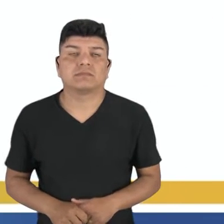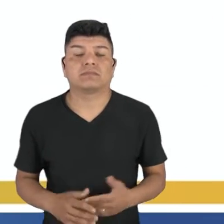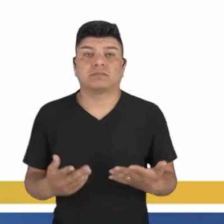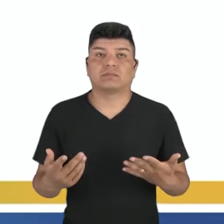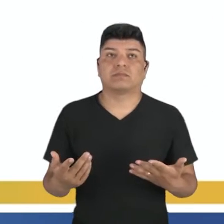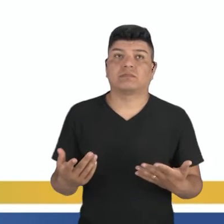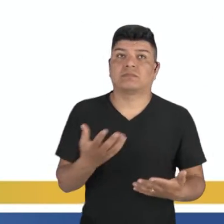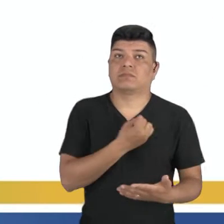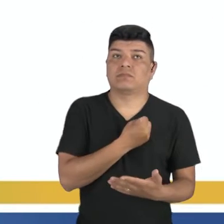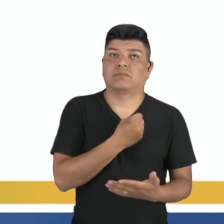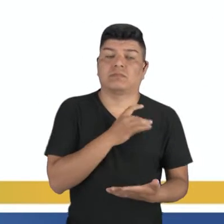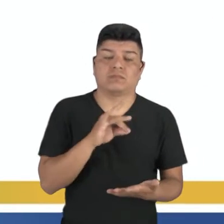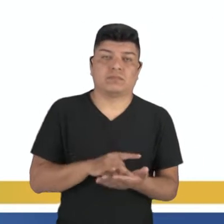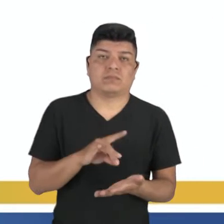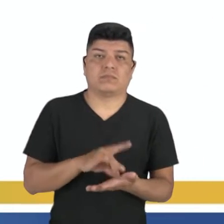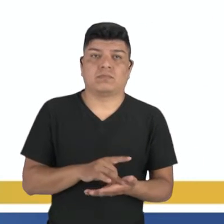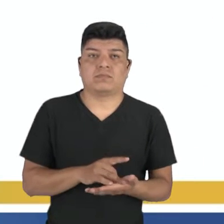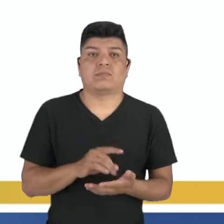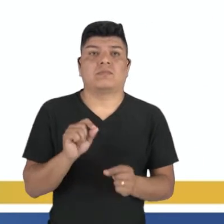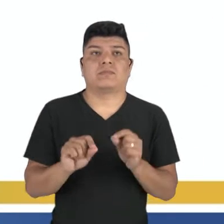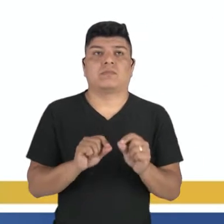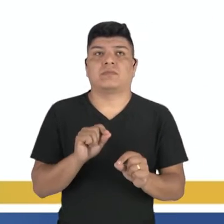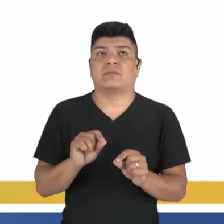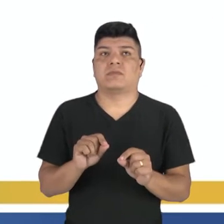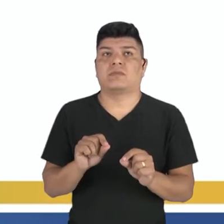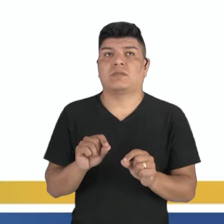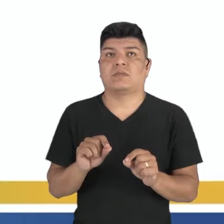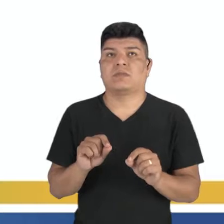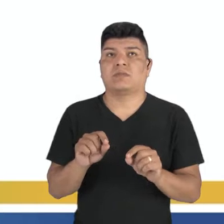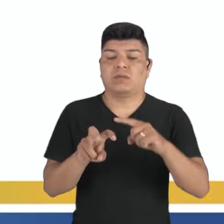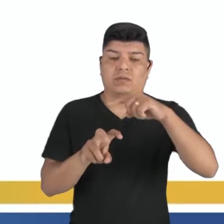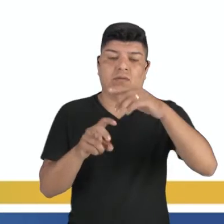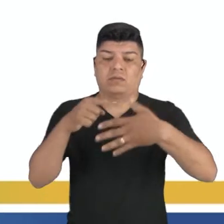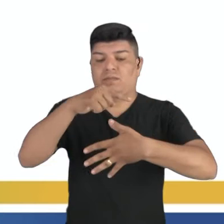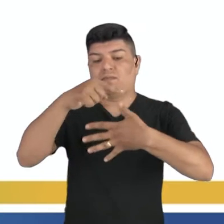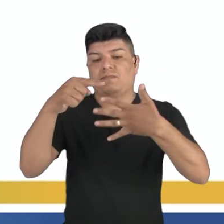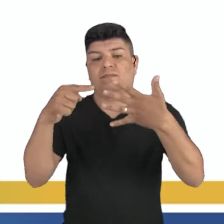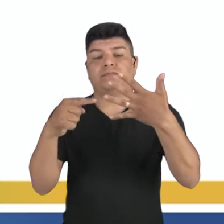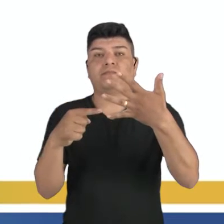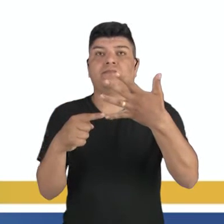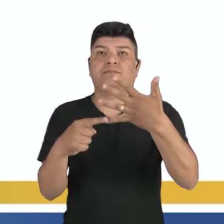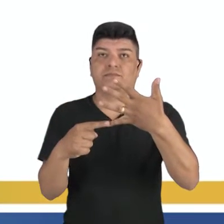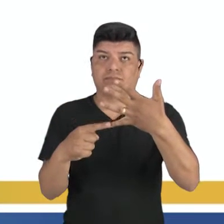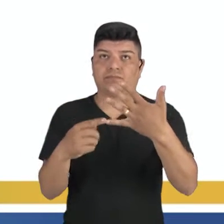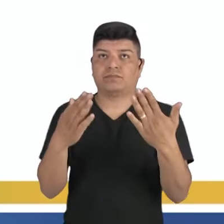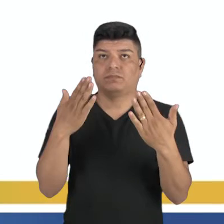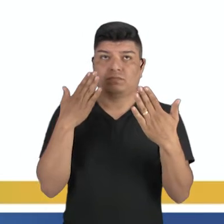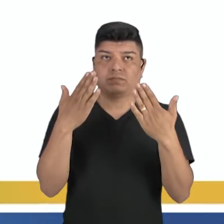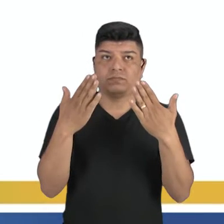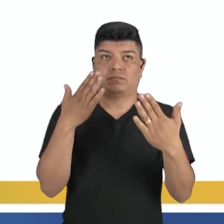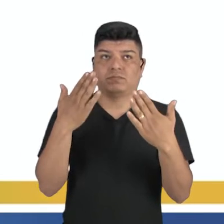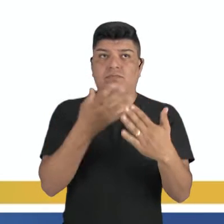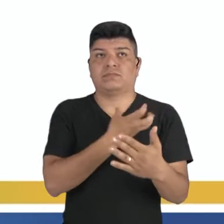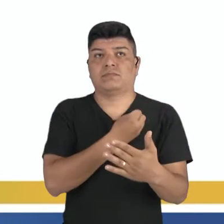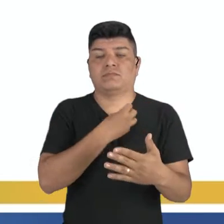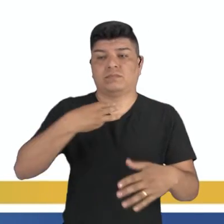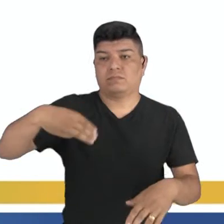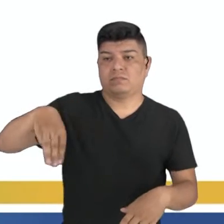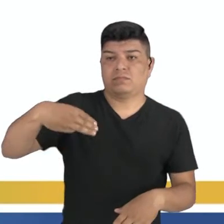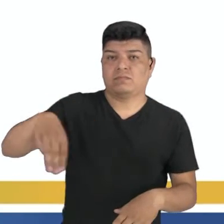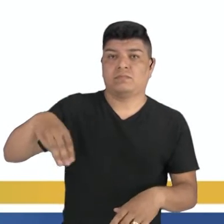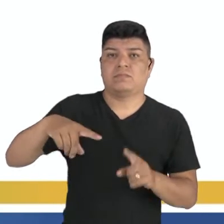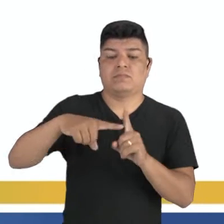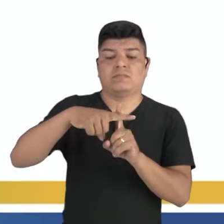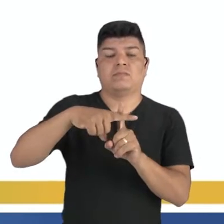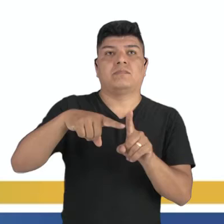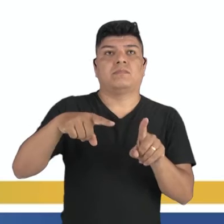Bom, os números reais, eles submetem-se a 5 propriedades que estão relacionadas com operações matemáticas da